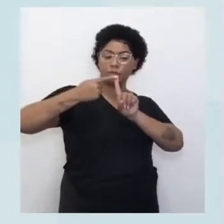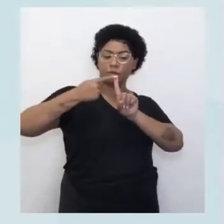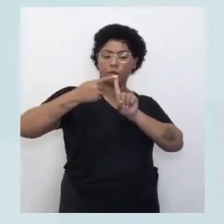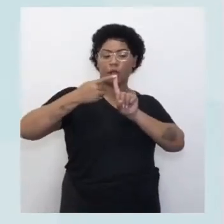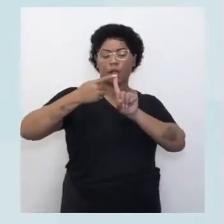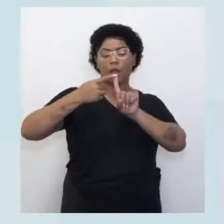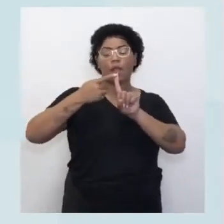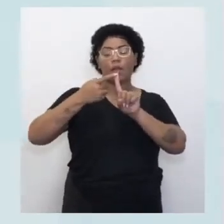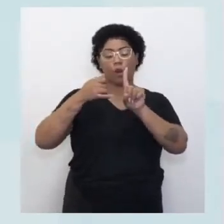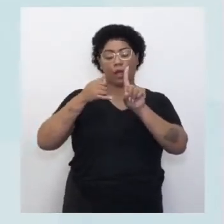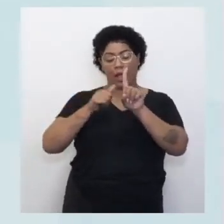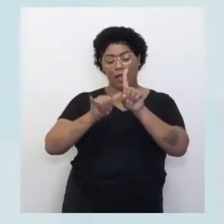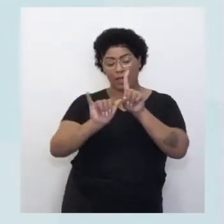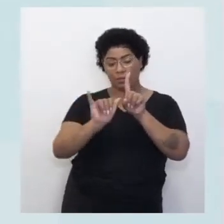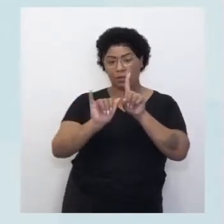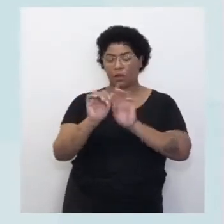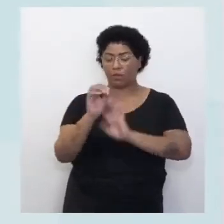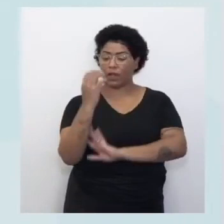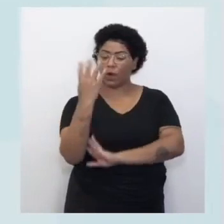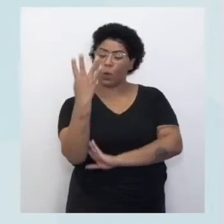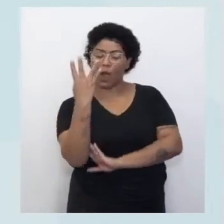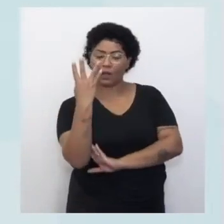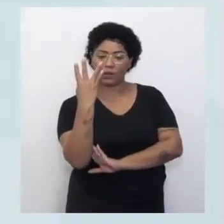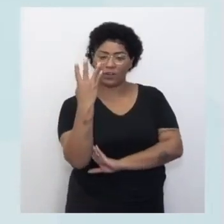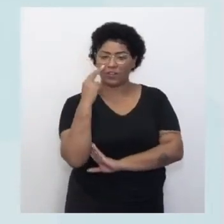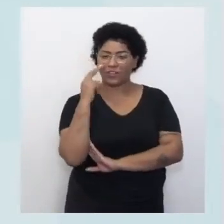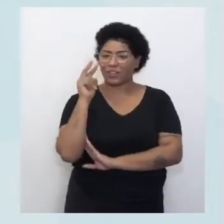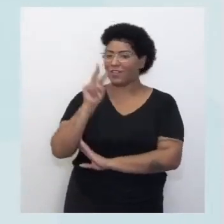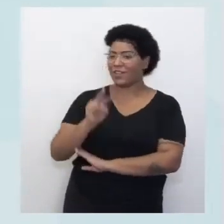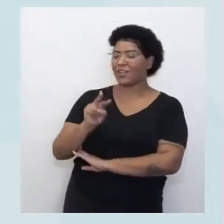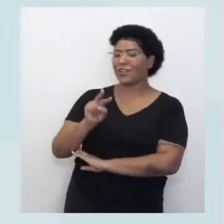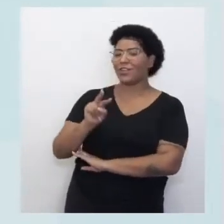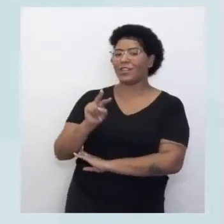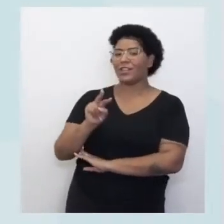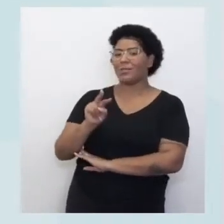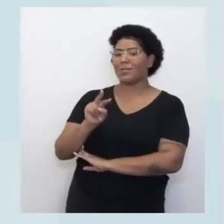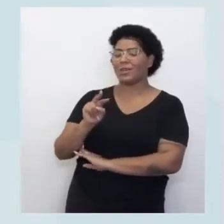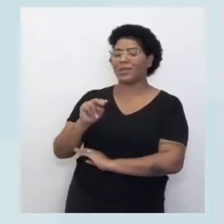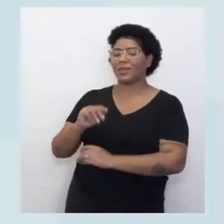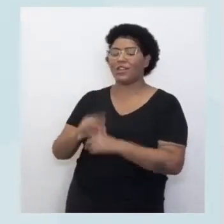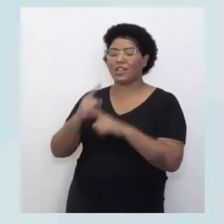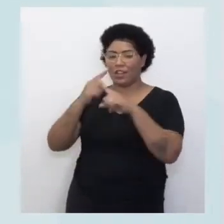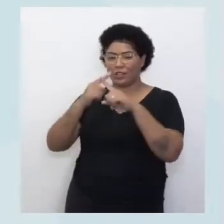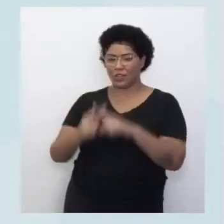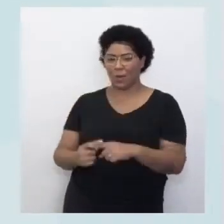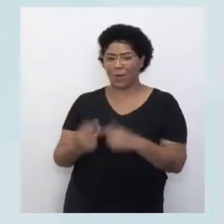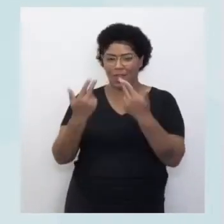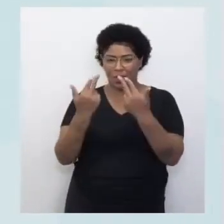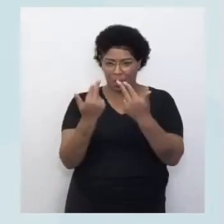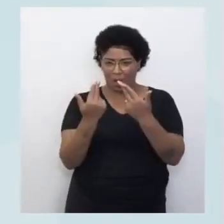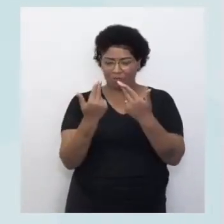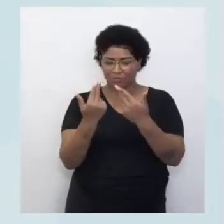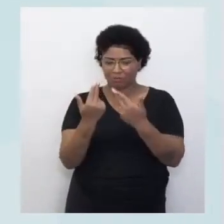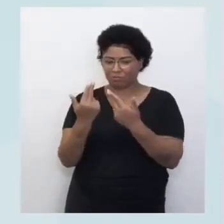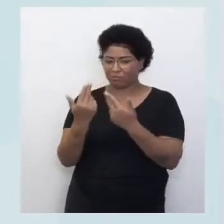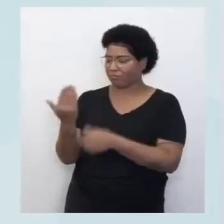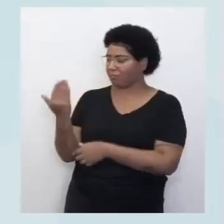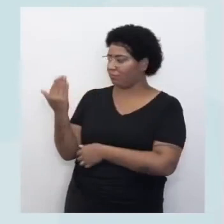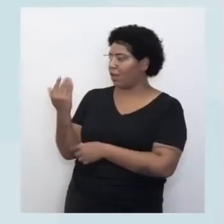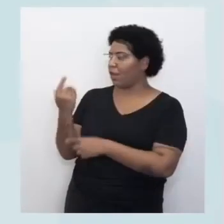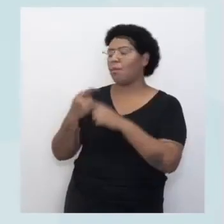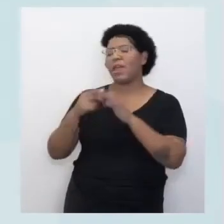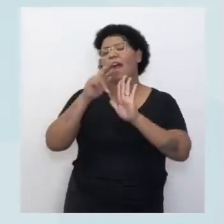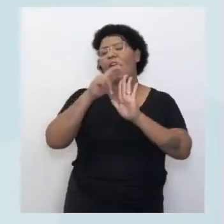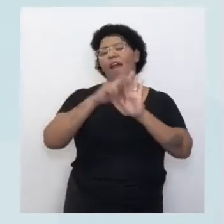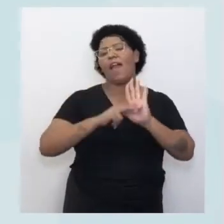a 4, você concorda que eu estou efetuando uma multiplicação de bases iguais? E a regra qual que